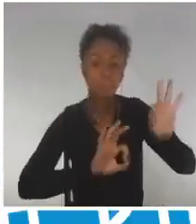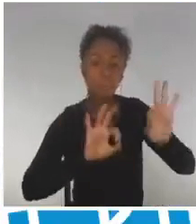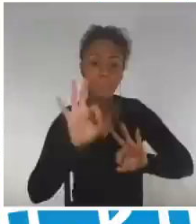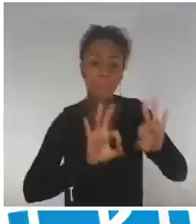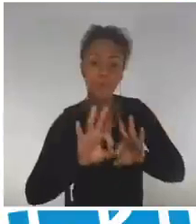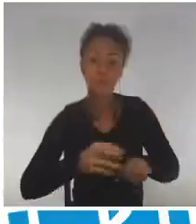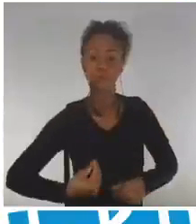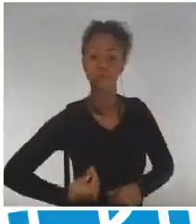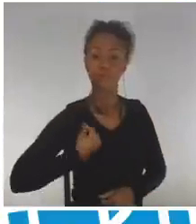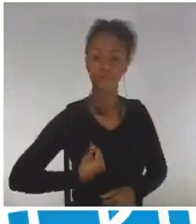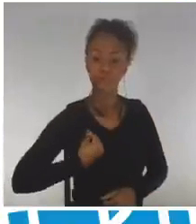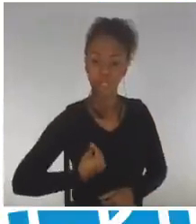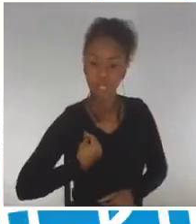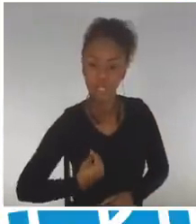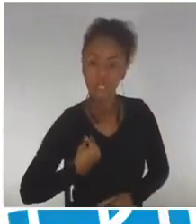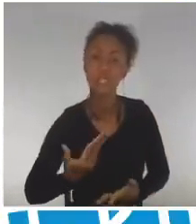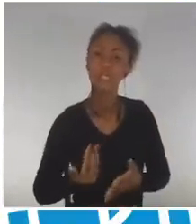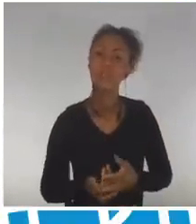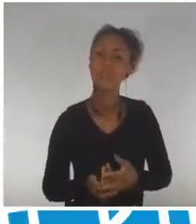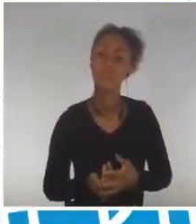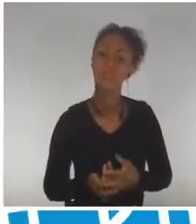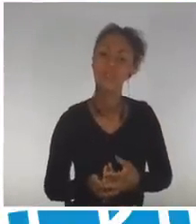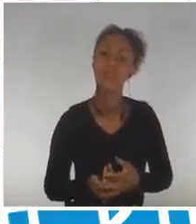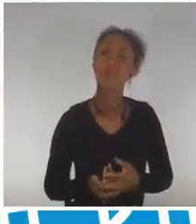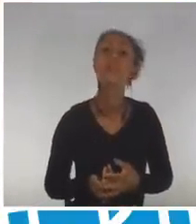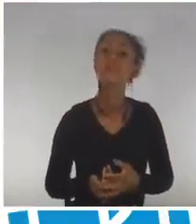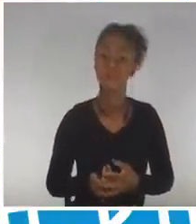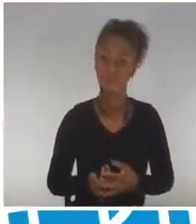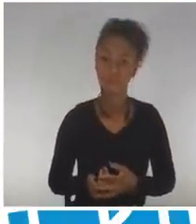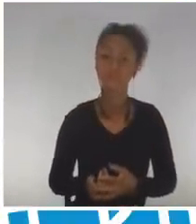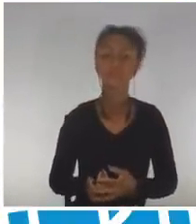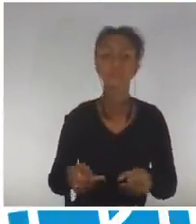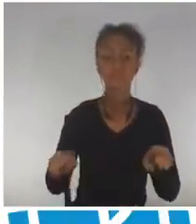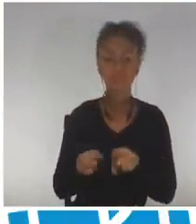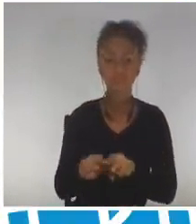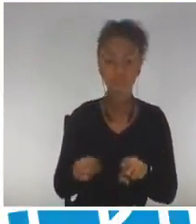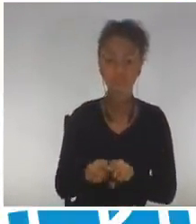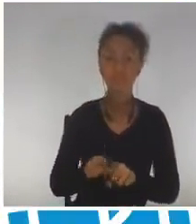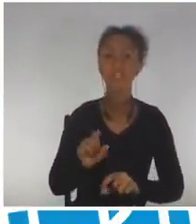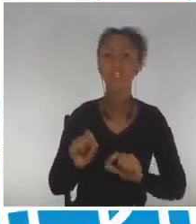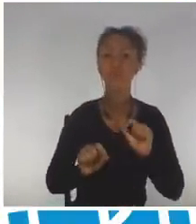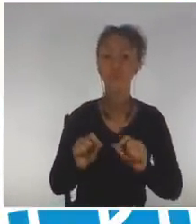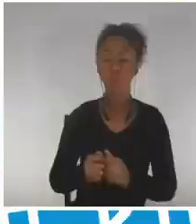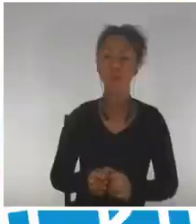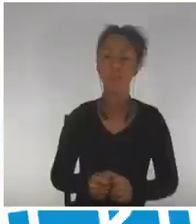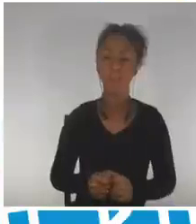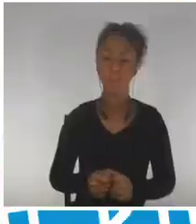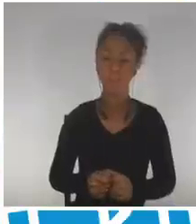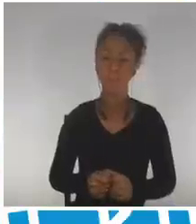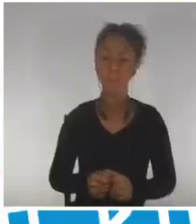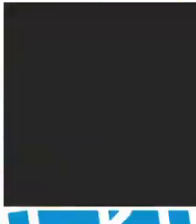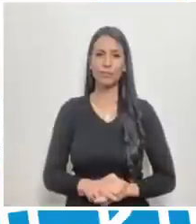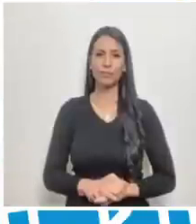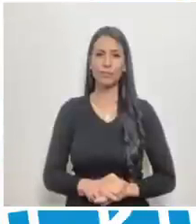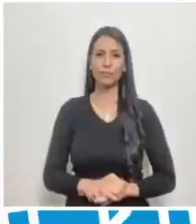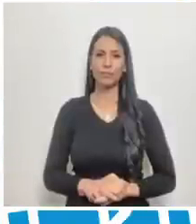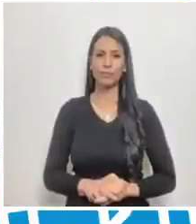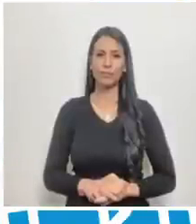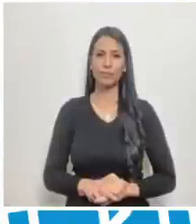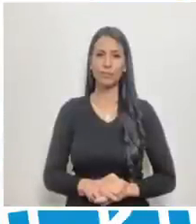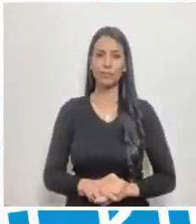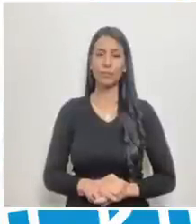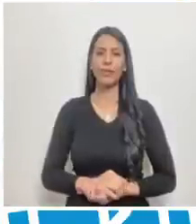laboral, inclusive, com o 5º itinerário, não é? Ao introduzir todo um mecanismo que dê ao aluno